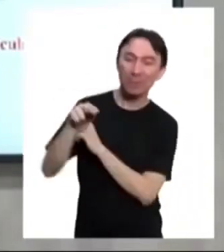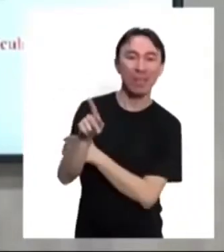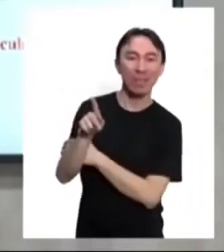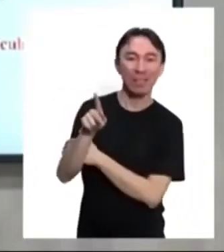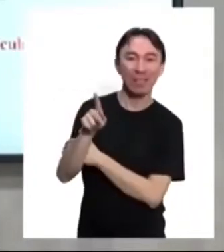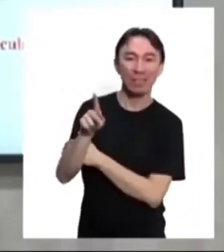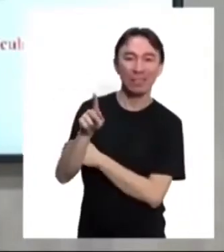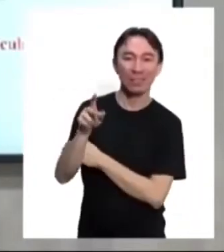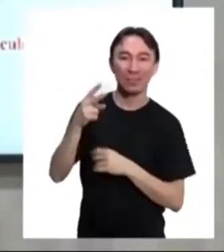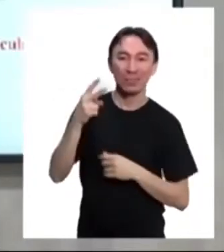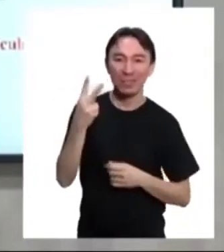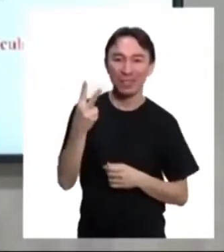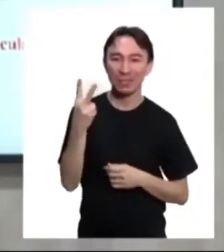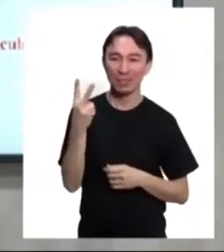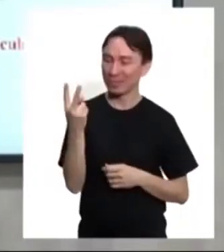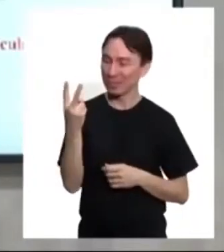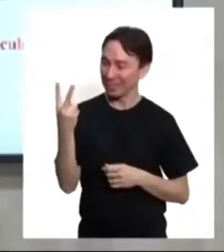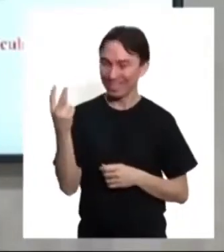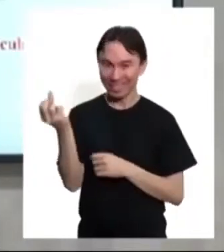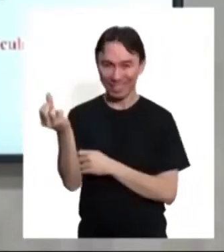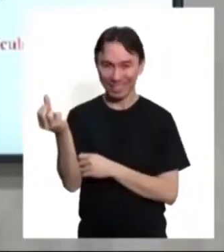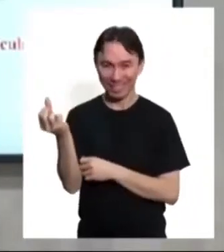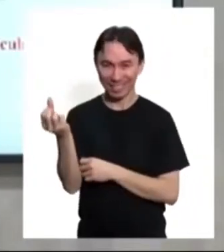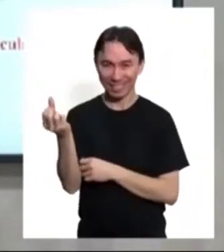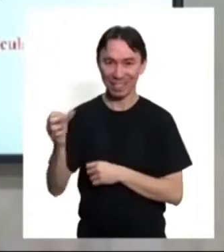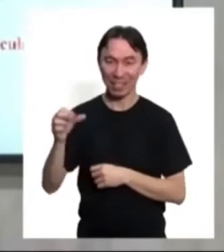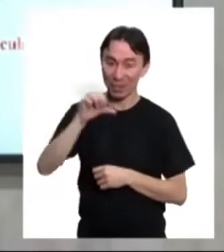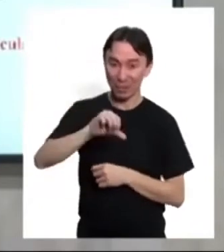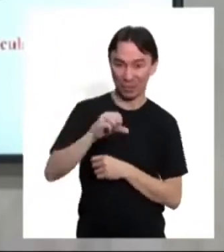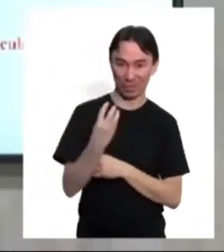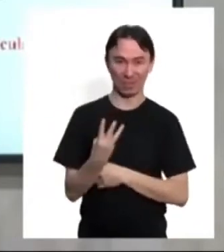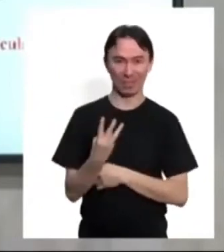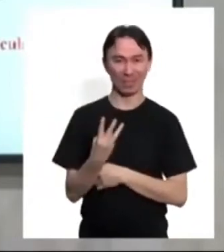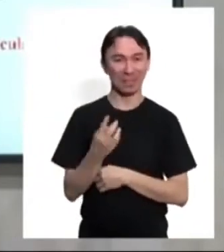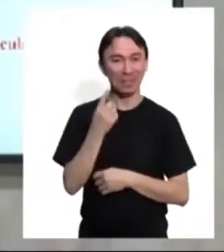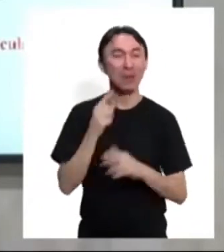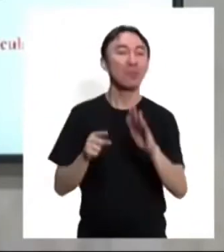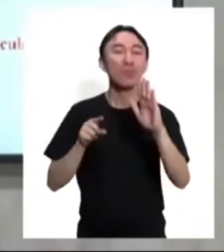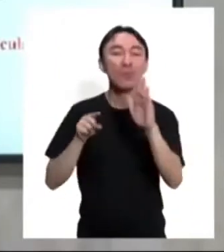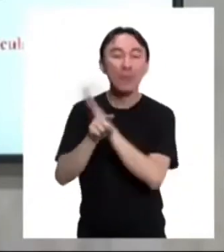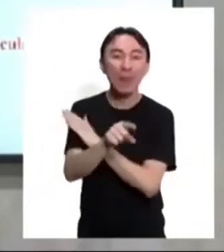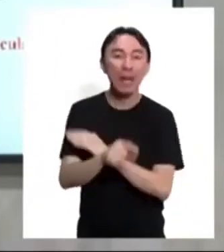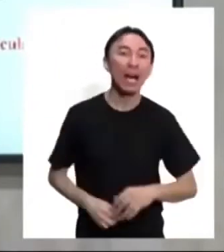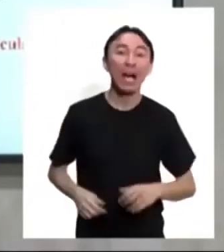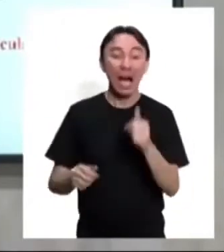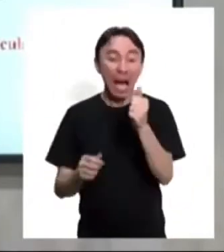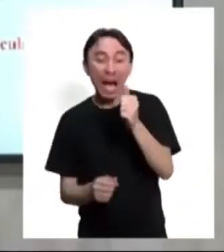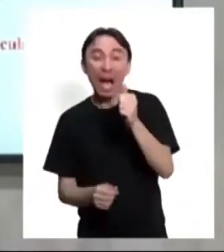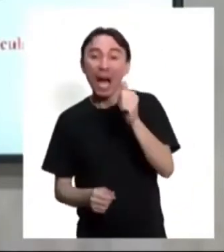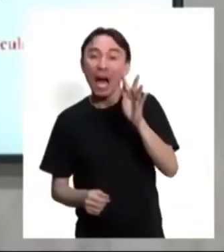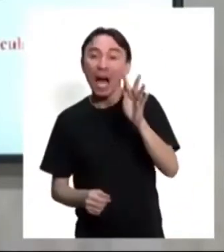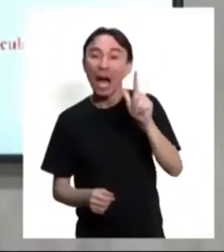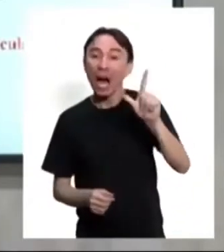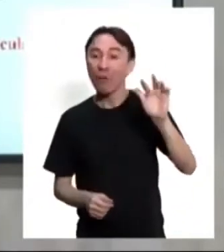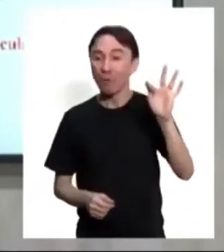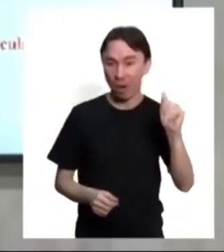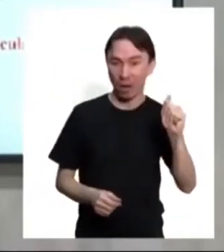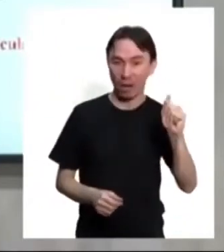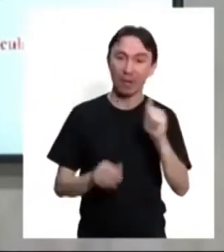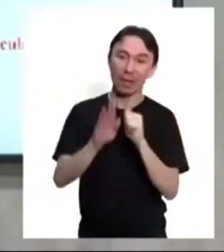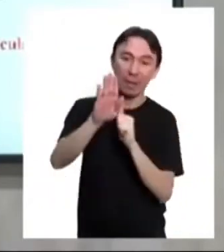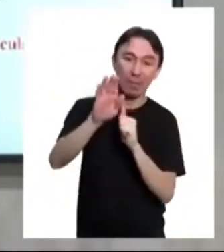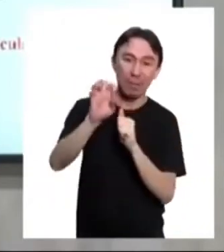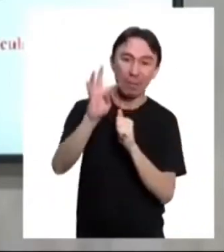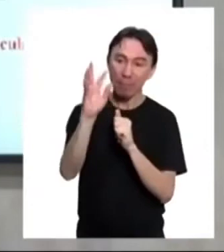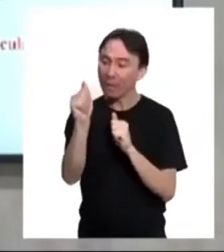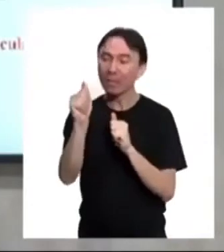aqui, quantos alfas e quantos betas foram emitidos por esse elemento radioativo? Ora, eu chamei